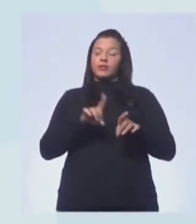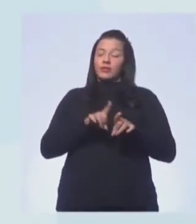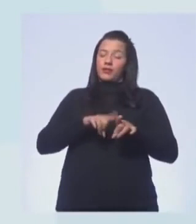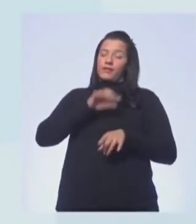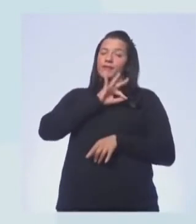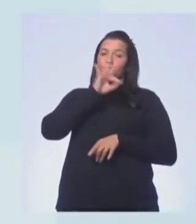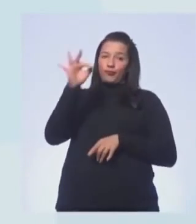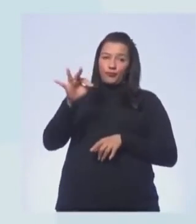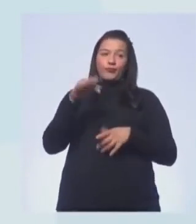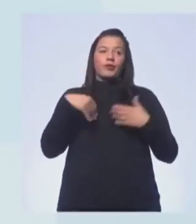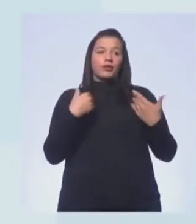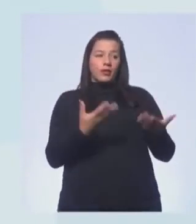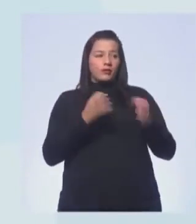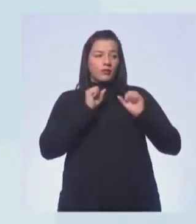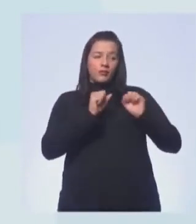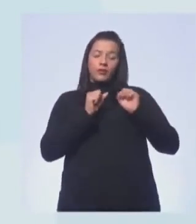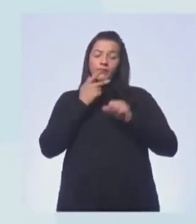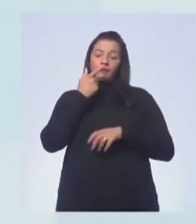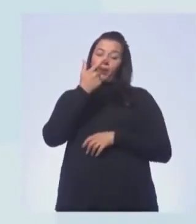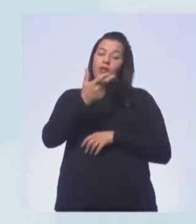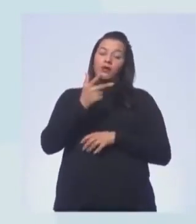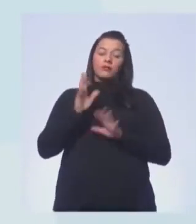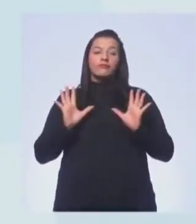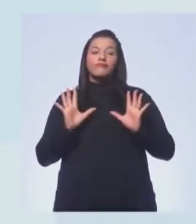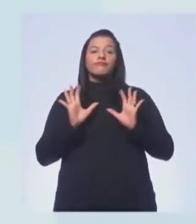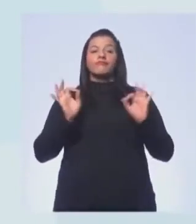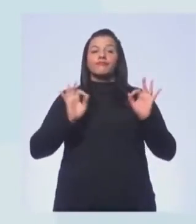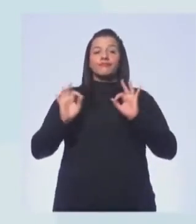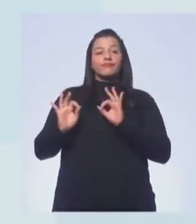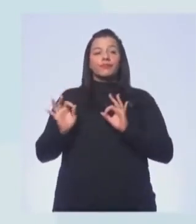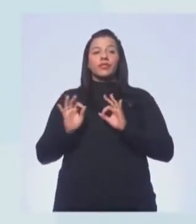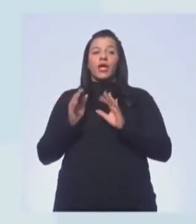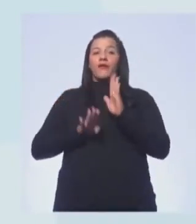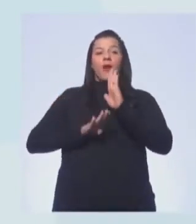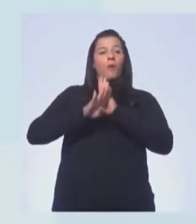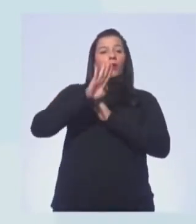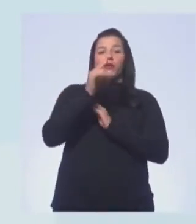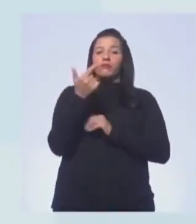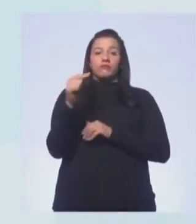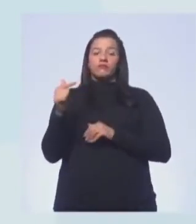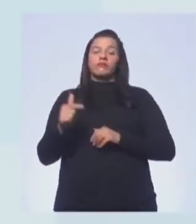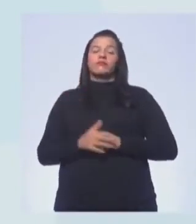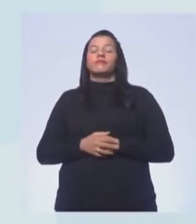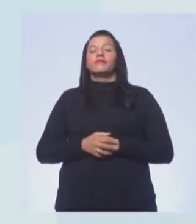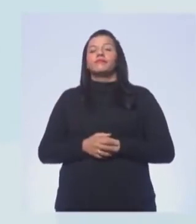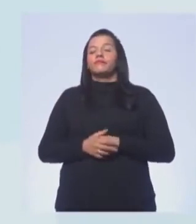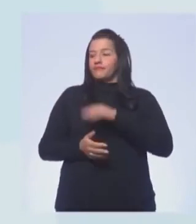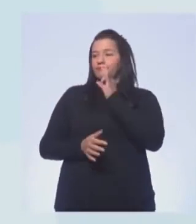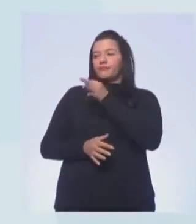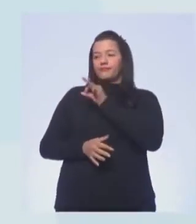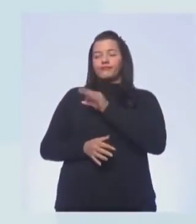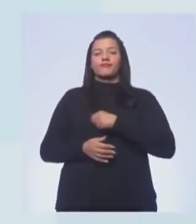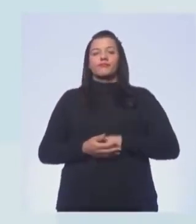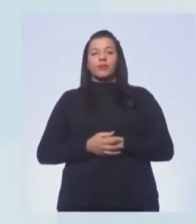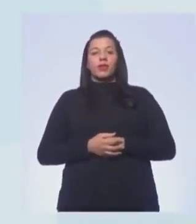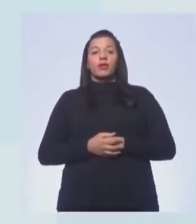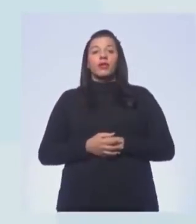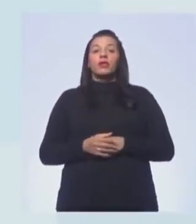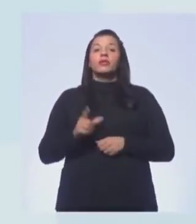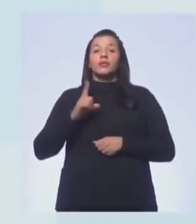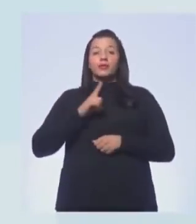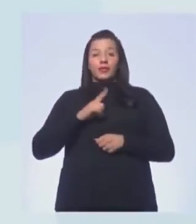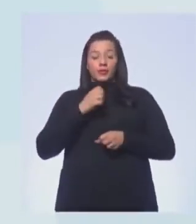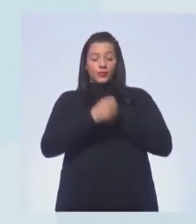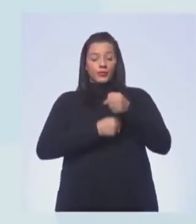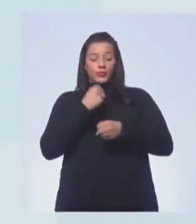Dali você ainda pode fazer uma previsão. Não está aparecendo ali que vai aumentar. Exatamente, não tem a previsão. Aí nós temos lá,